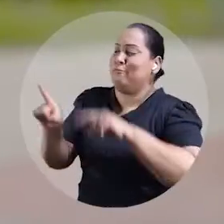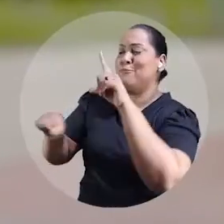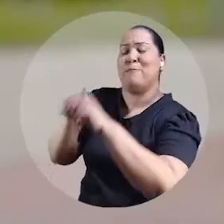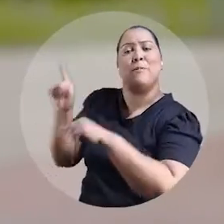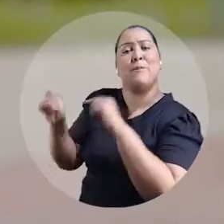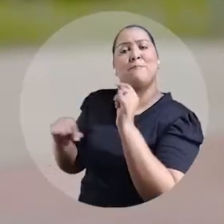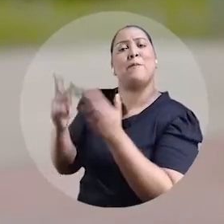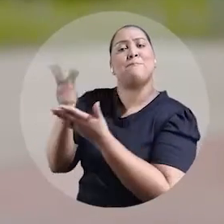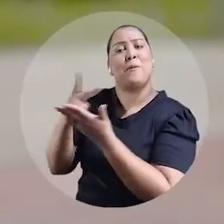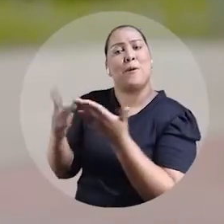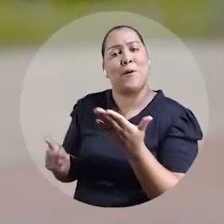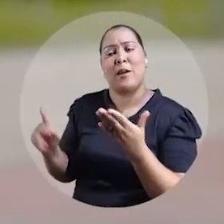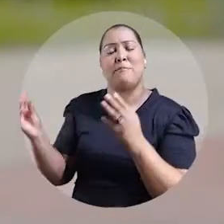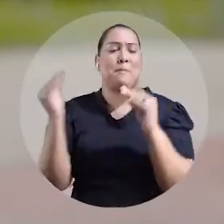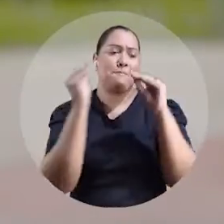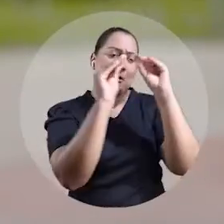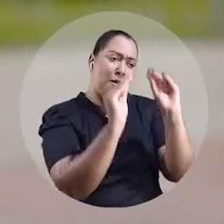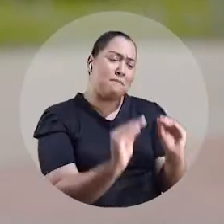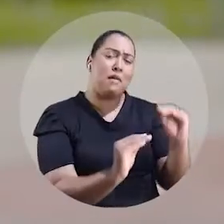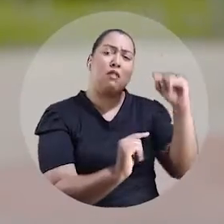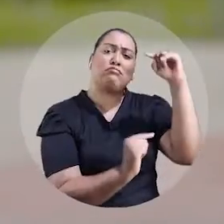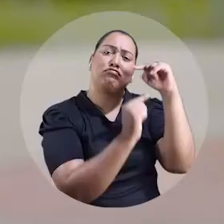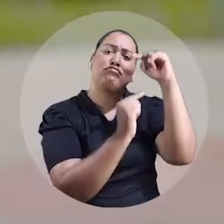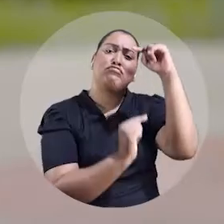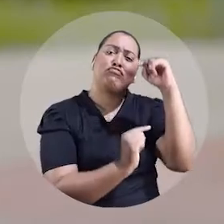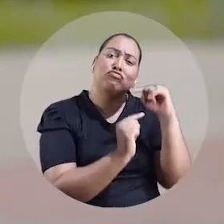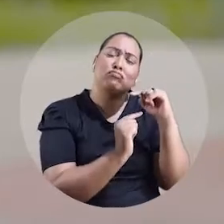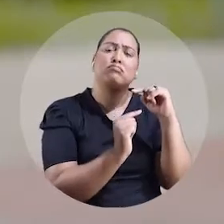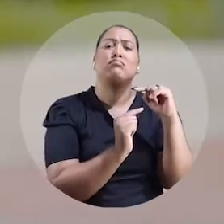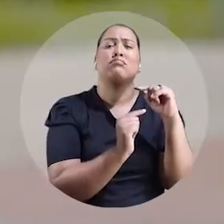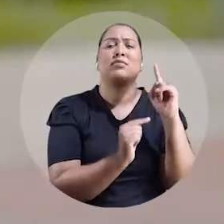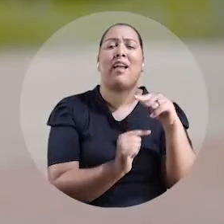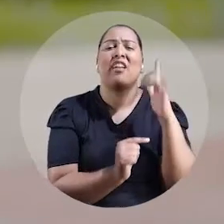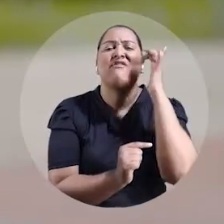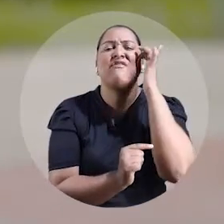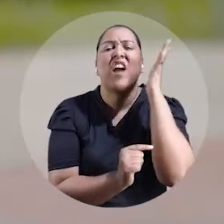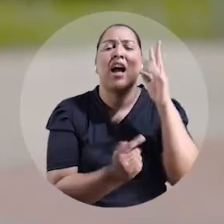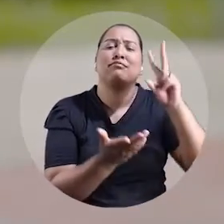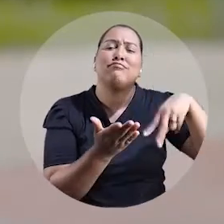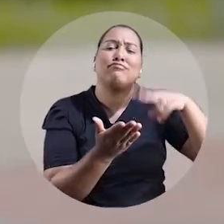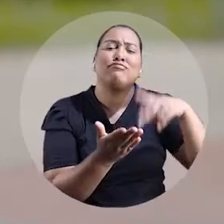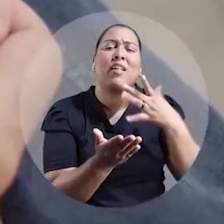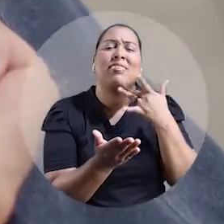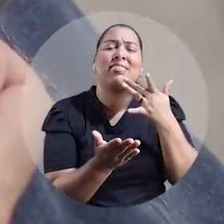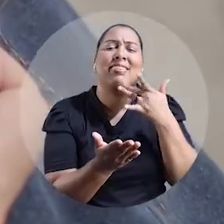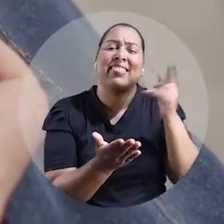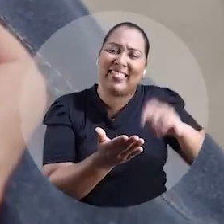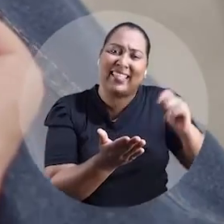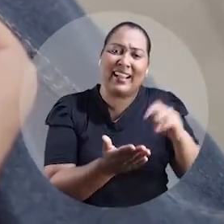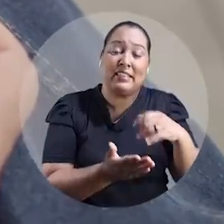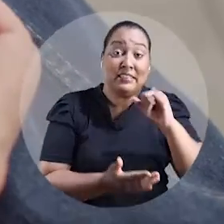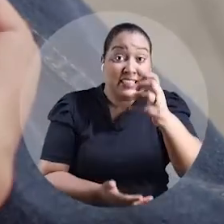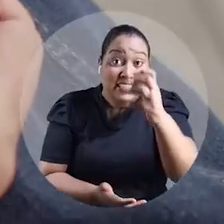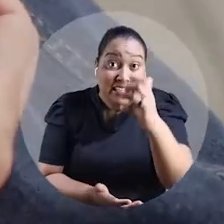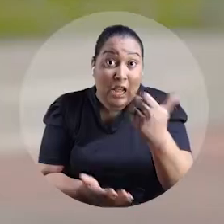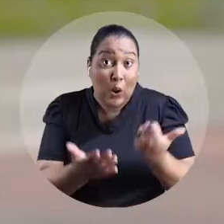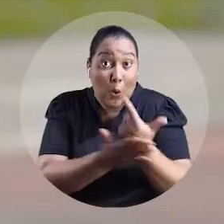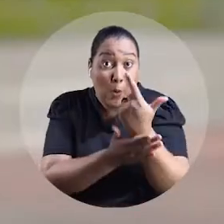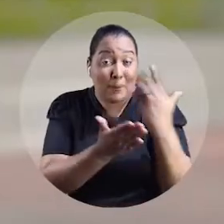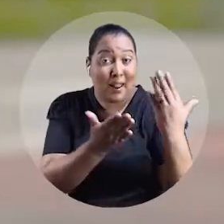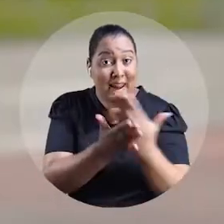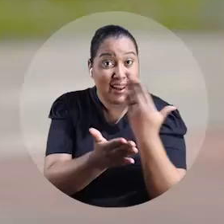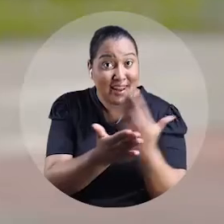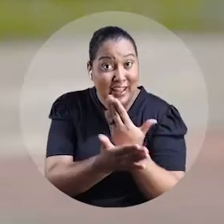seleção e juntei esses poemas que são curtinhos, que são gostosos de ler. Então, se você quiser adquirir esse